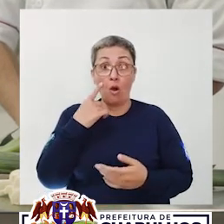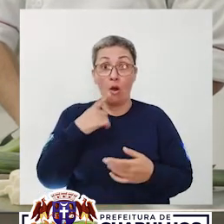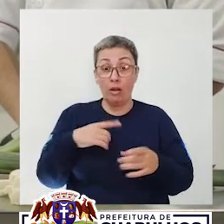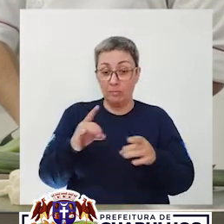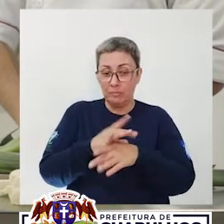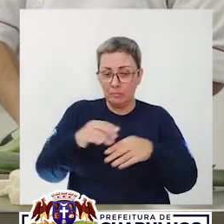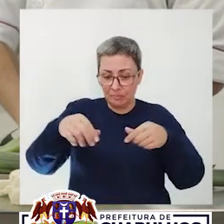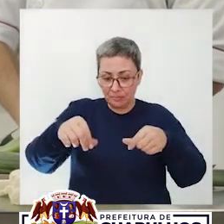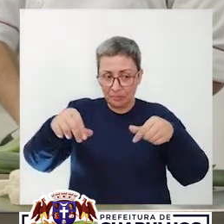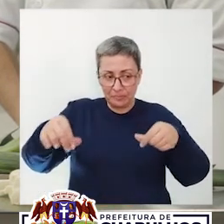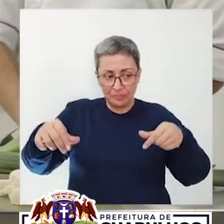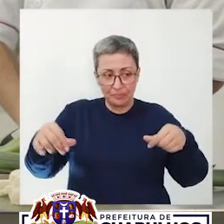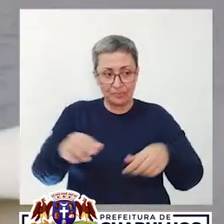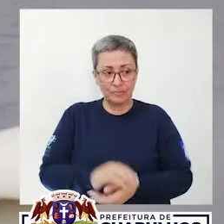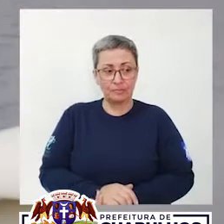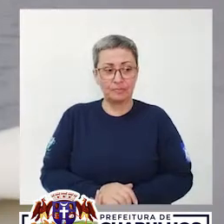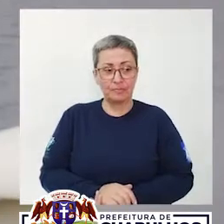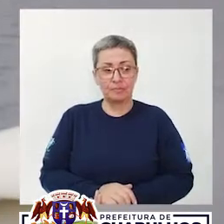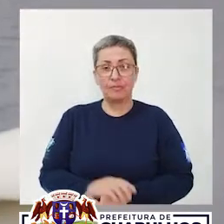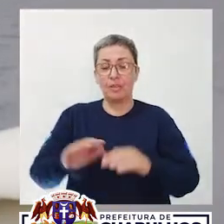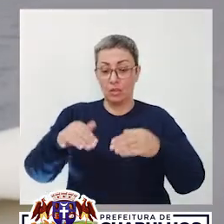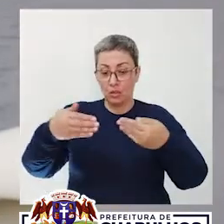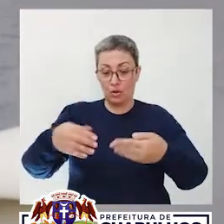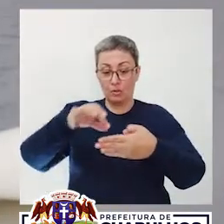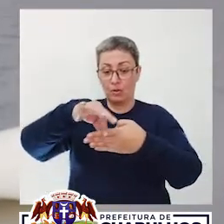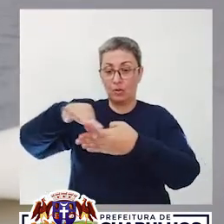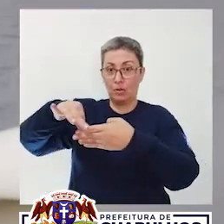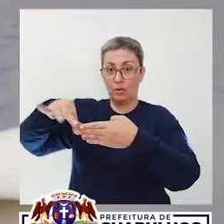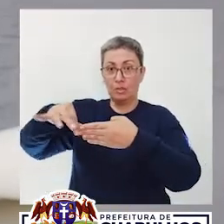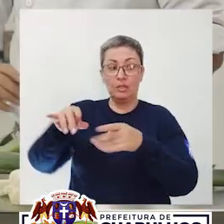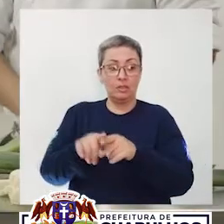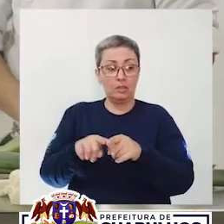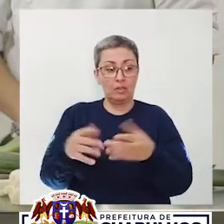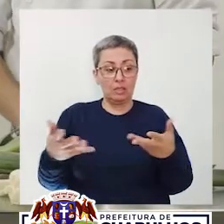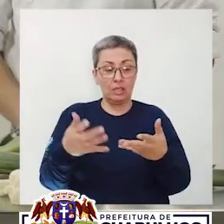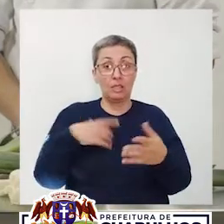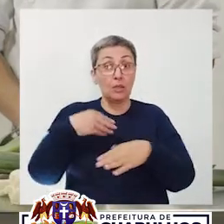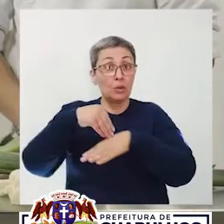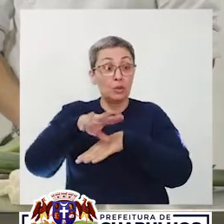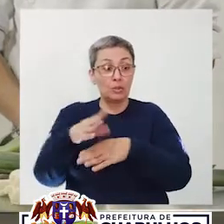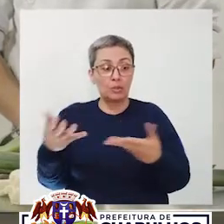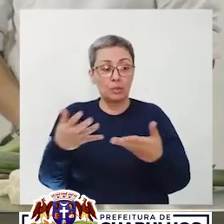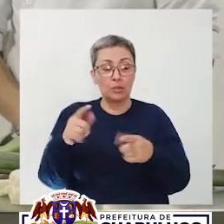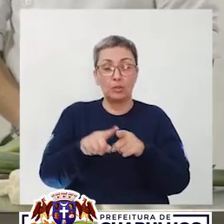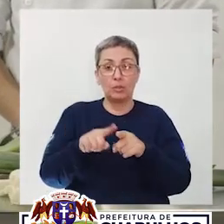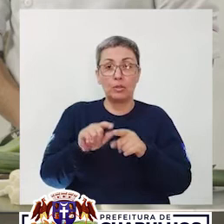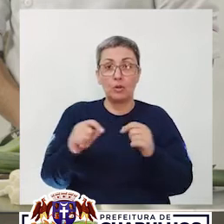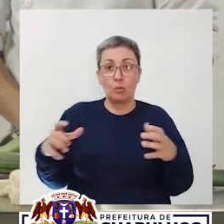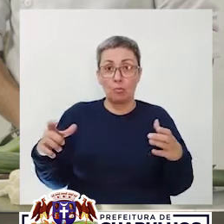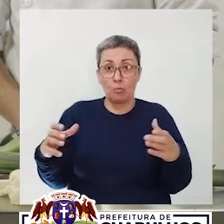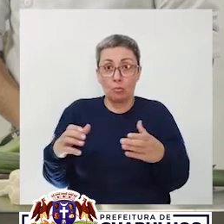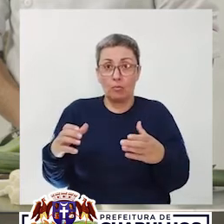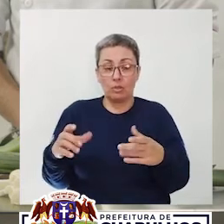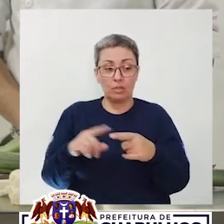Ó, ela tá bem pegadinha, né? Lá de fora. Aqui nós temos uma dica, né? Porque eu falei que